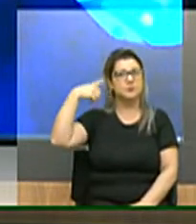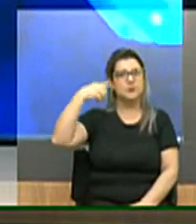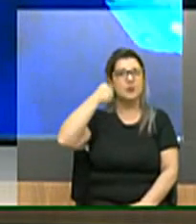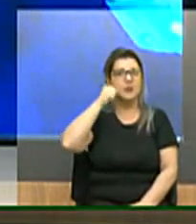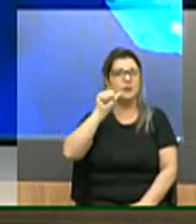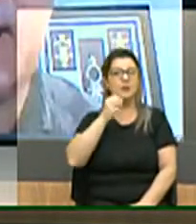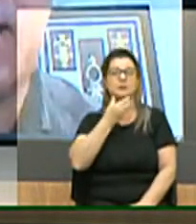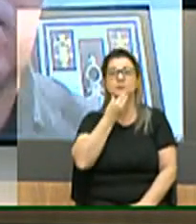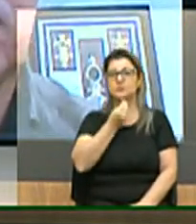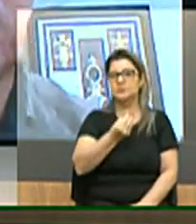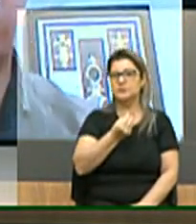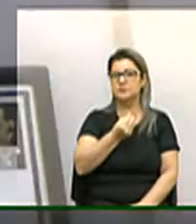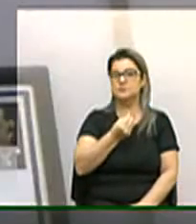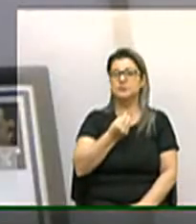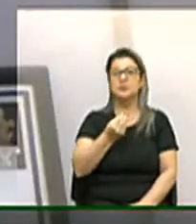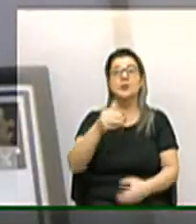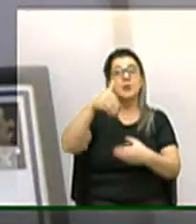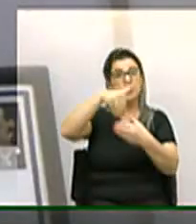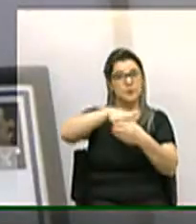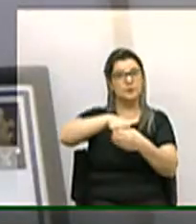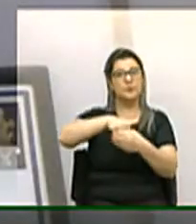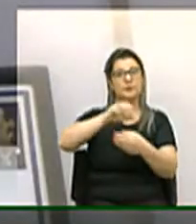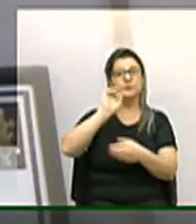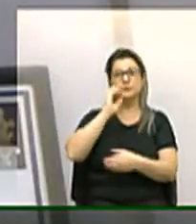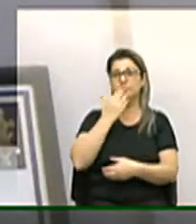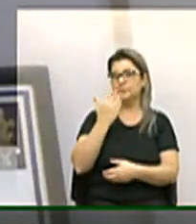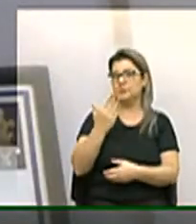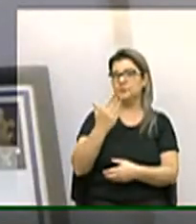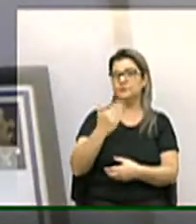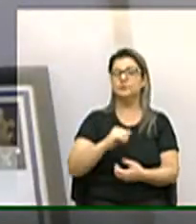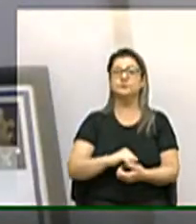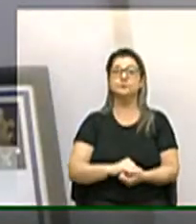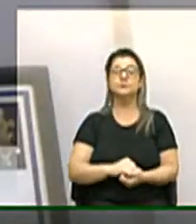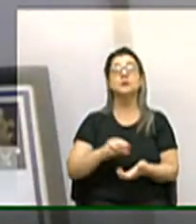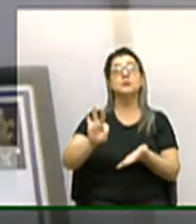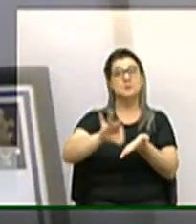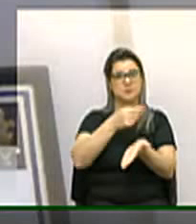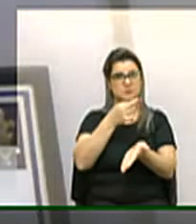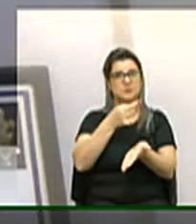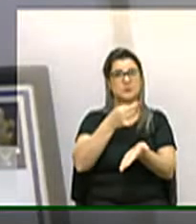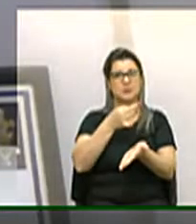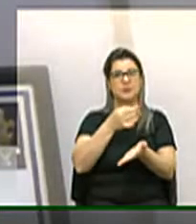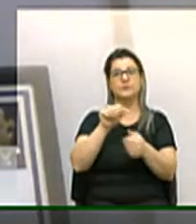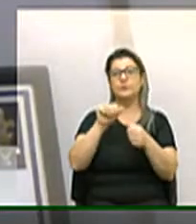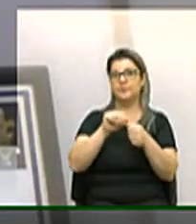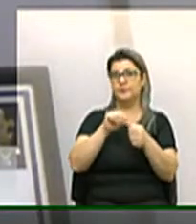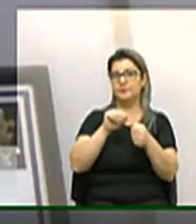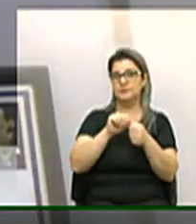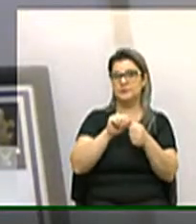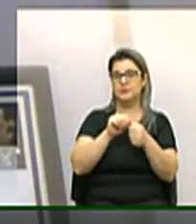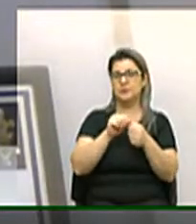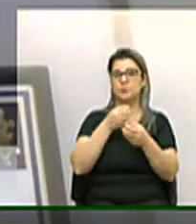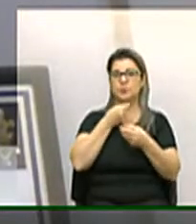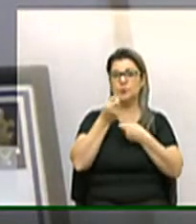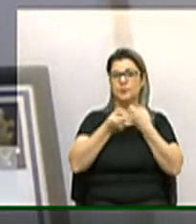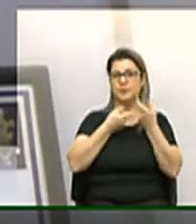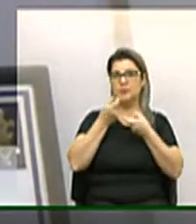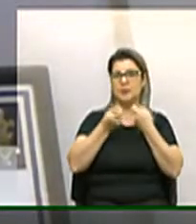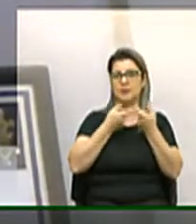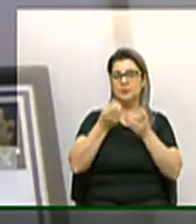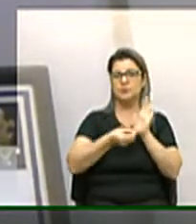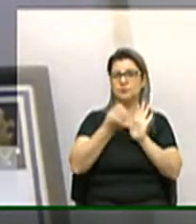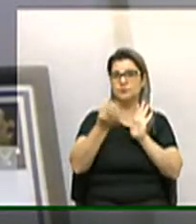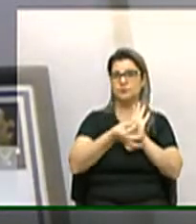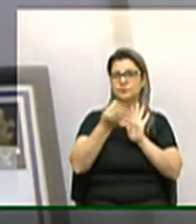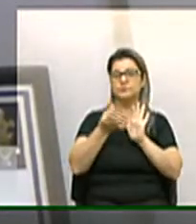deputados, senhoras deputadas, eu votarei favorável, obviamente. Eu me inscrevo para fazer uma ponderação que aqui é a